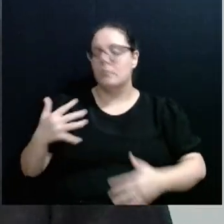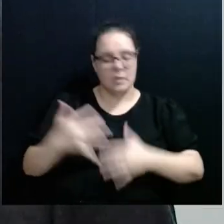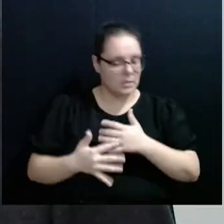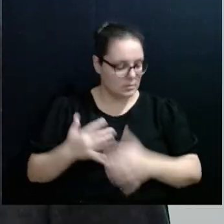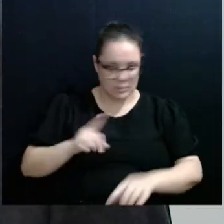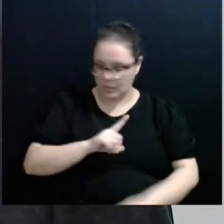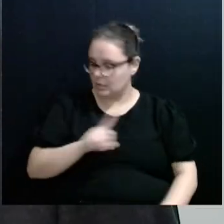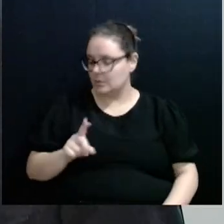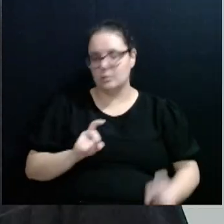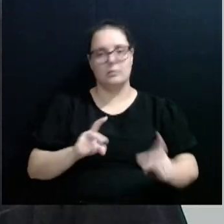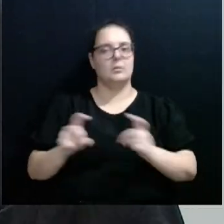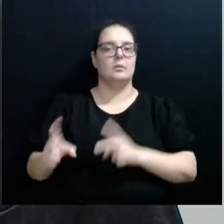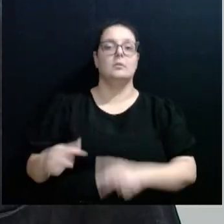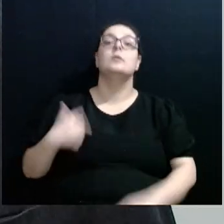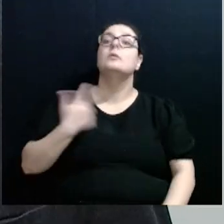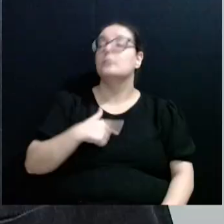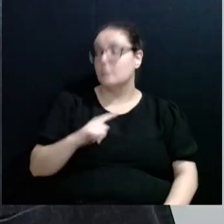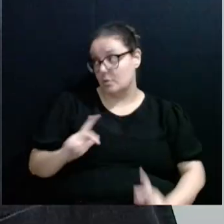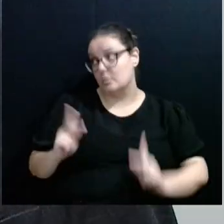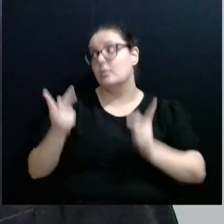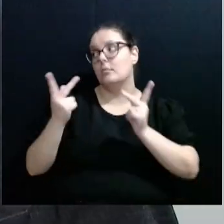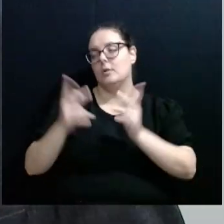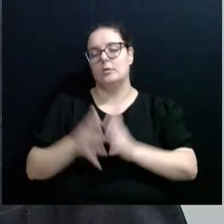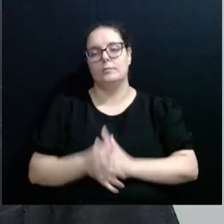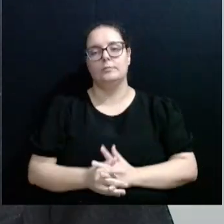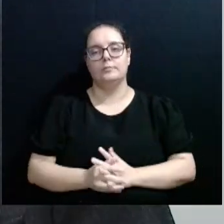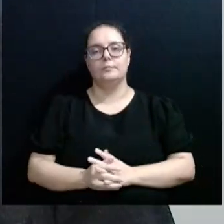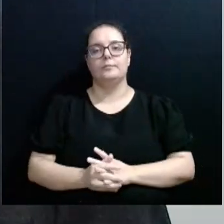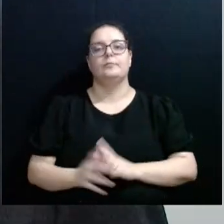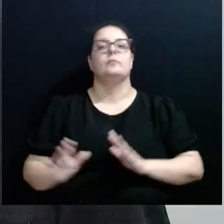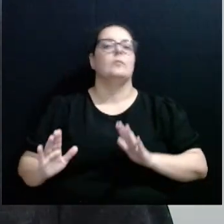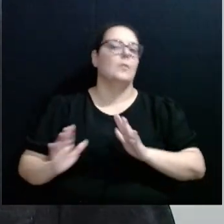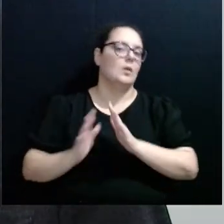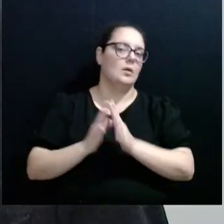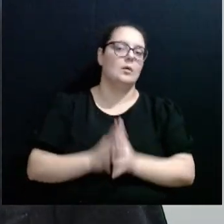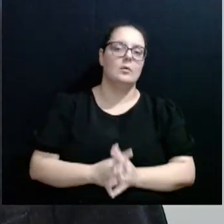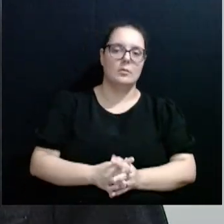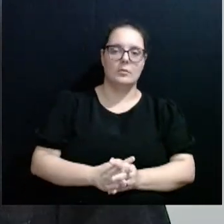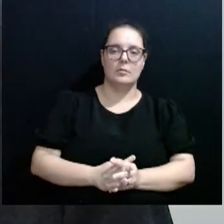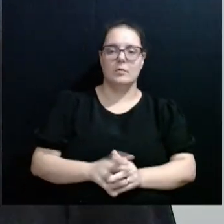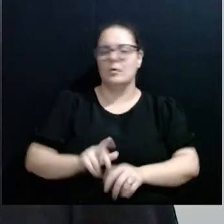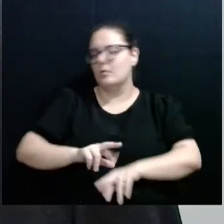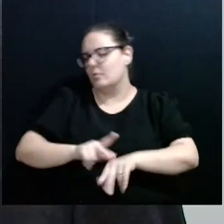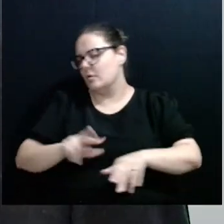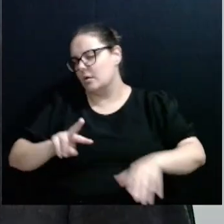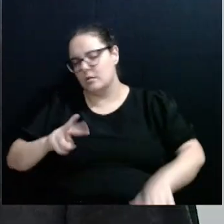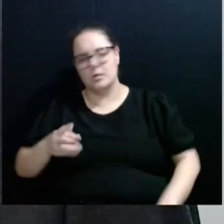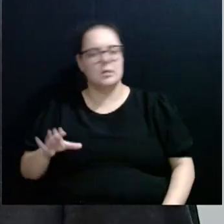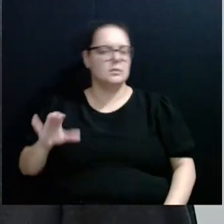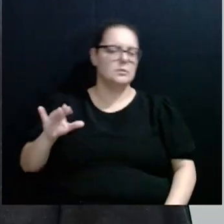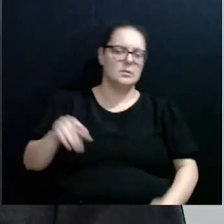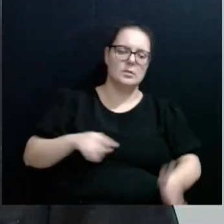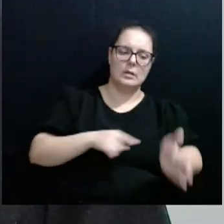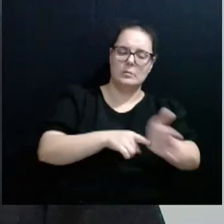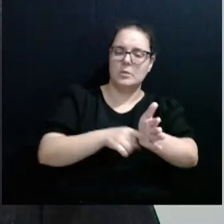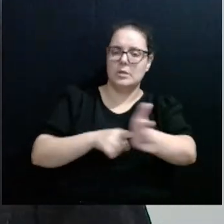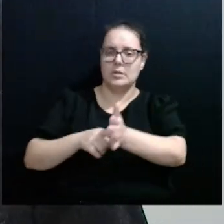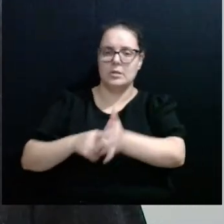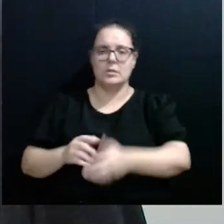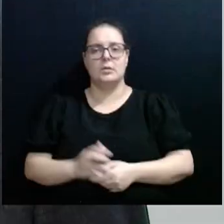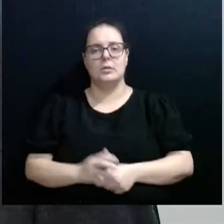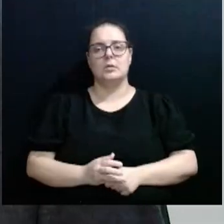nós tivemos êxito, né? A frente reuniu por diversas vezes aqui cientistas, pesquisadores,